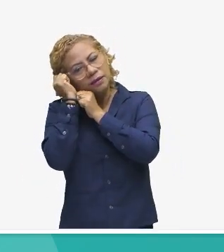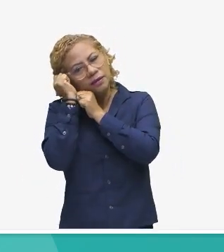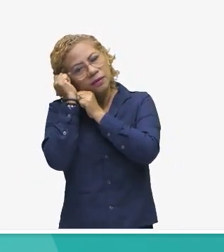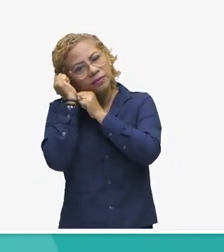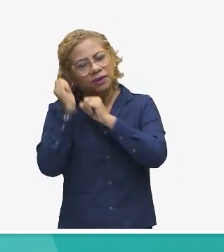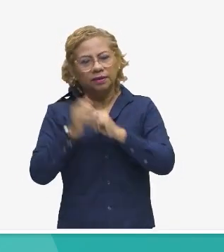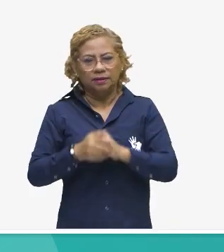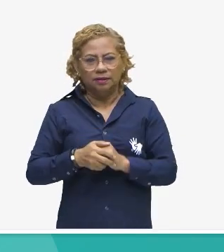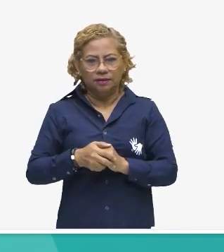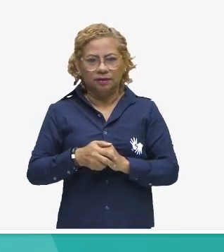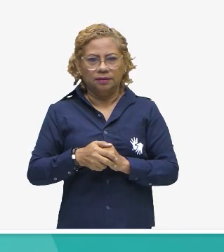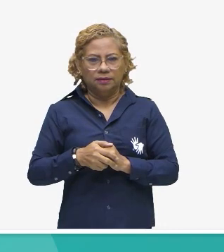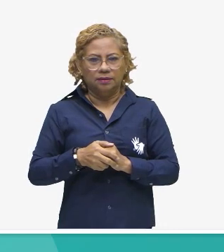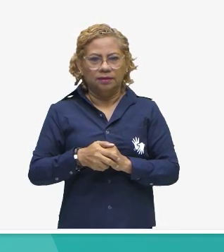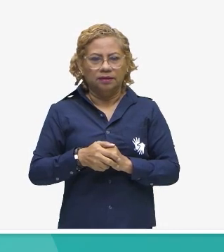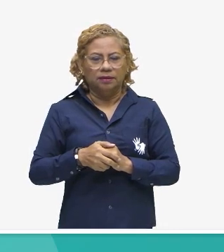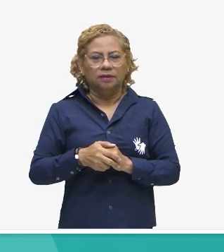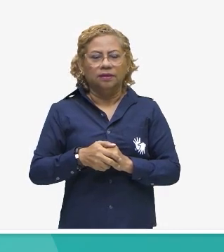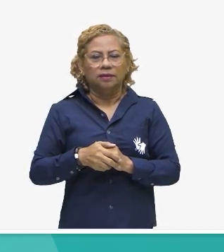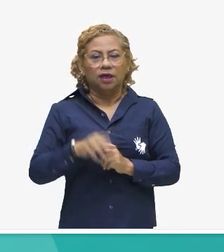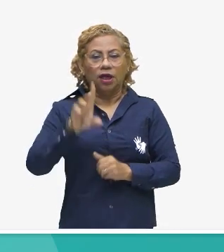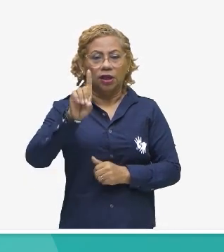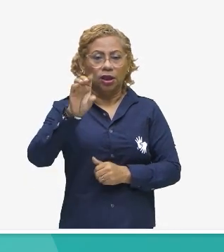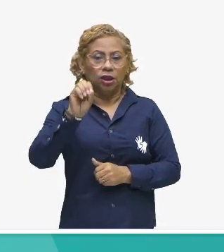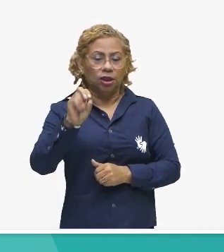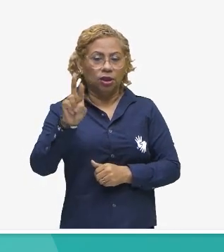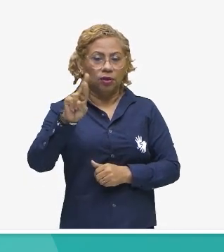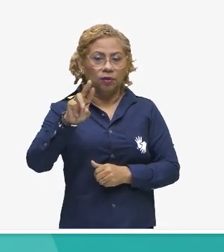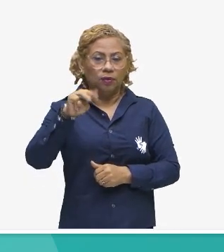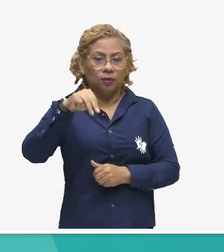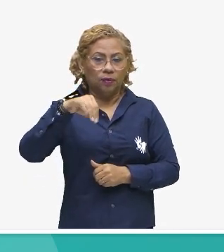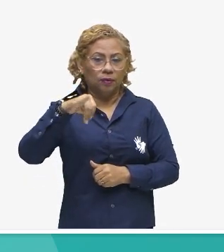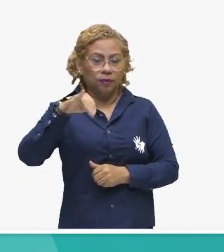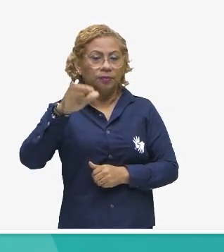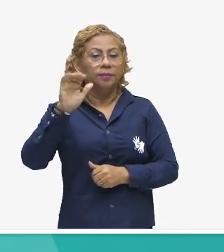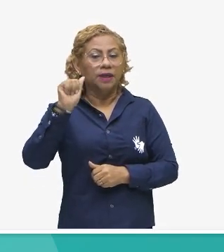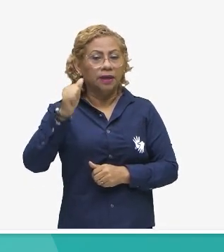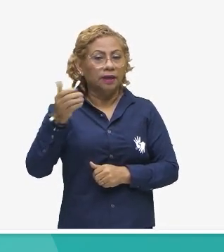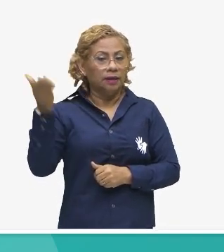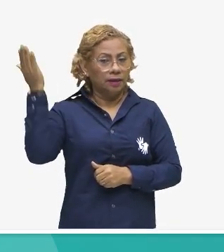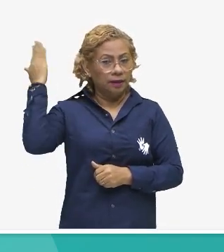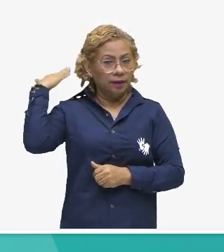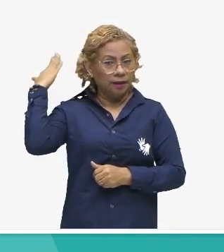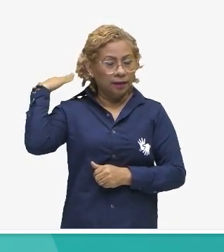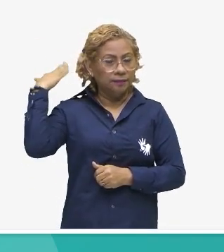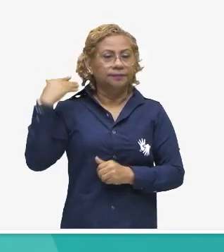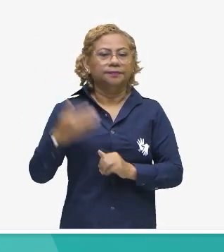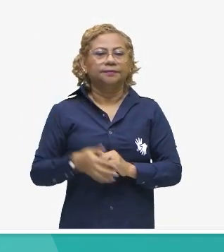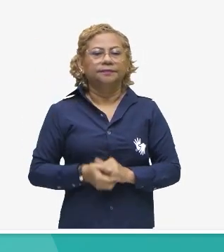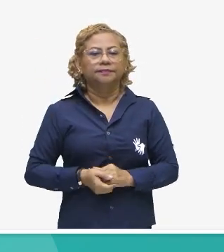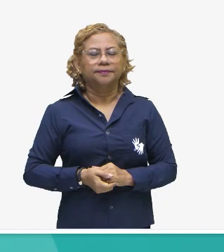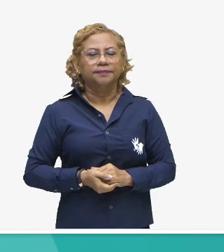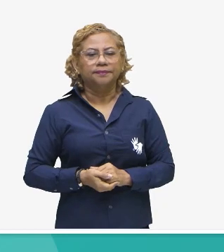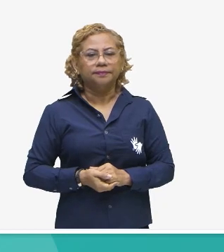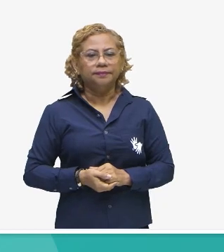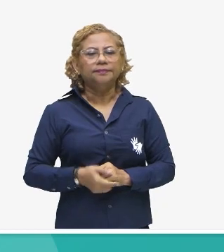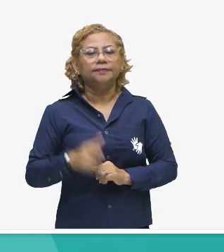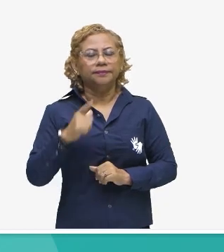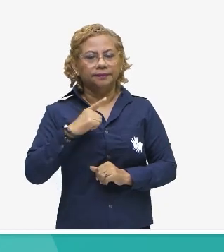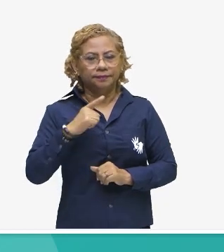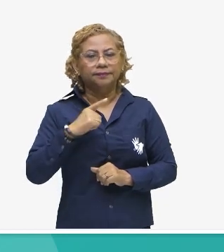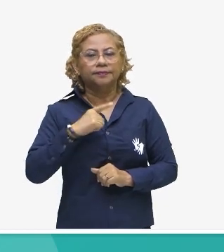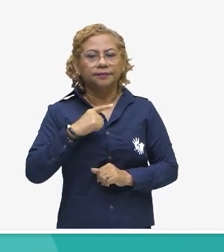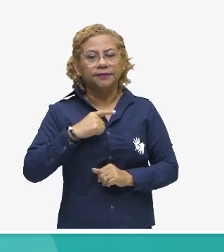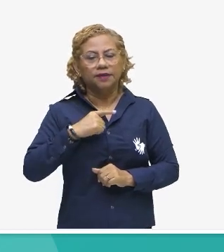no passado, no ato da fala de quem está narrando, né, aconteceu, tem alguém narrando